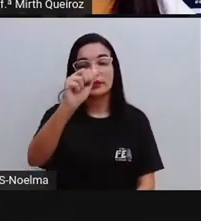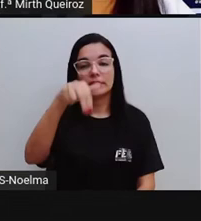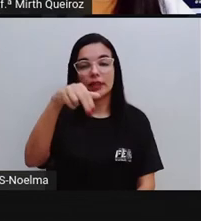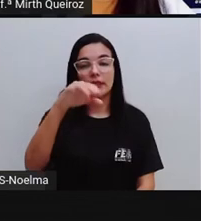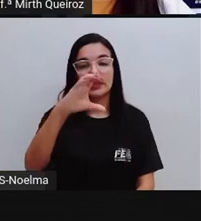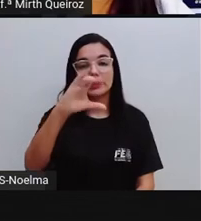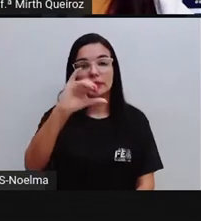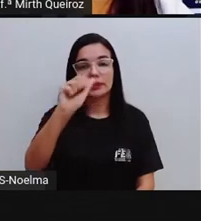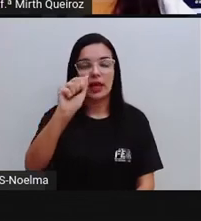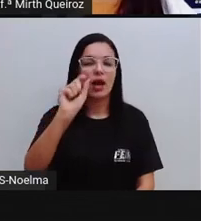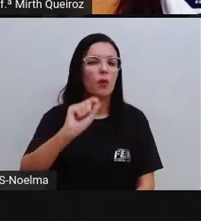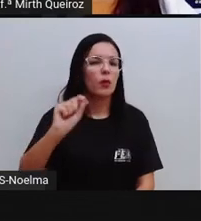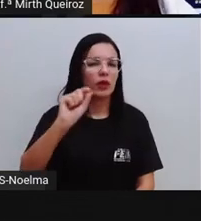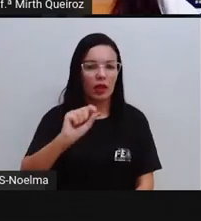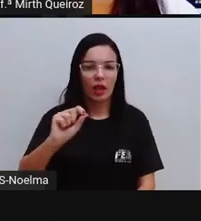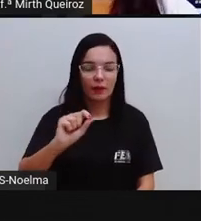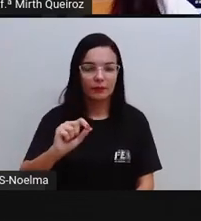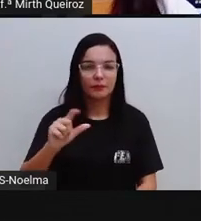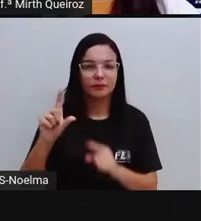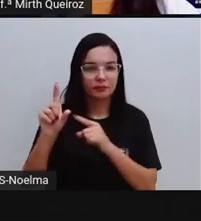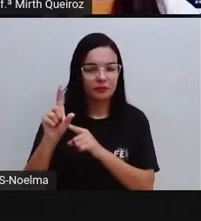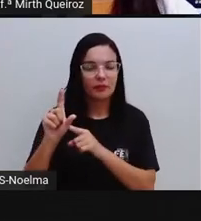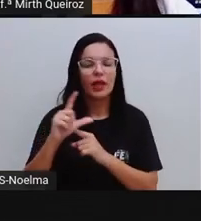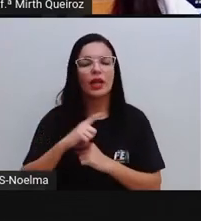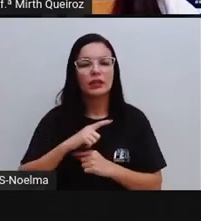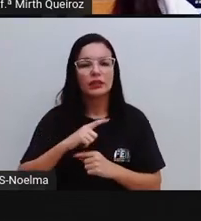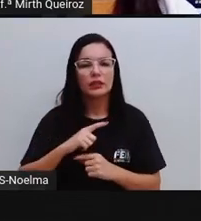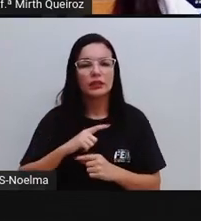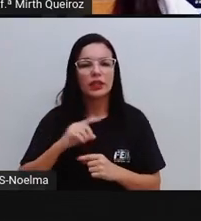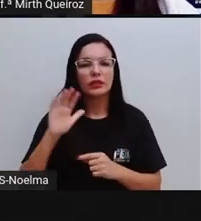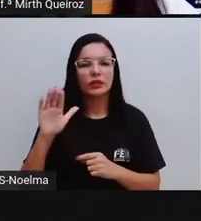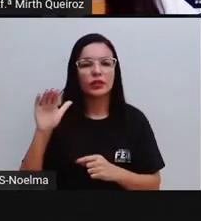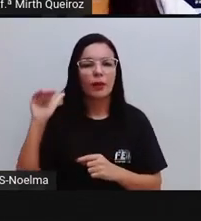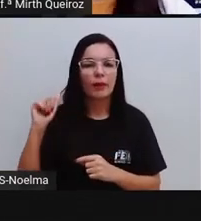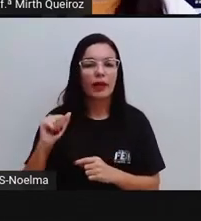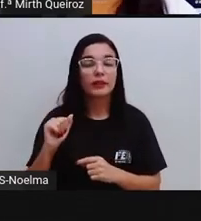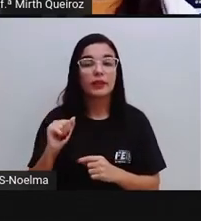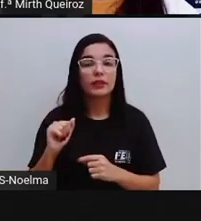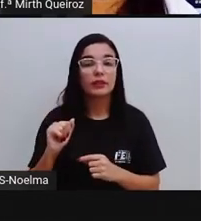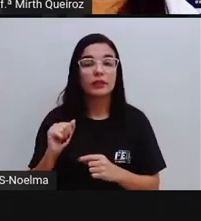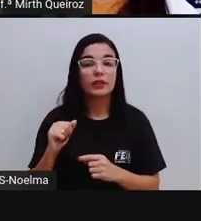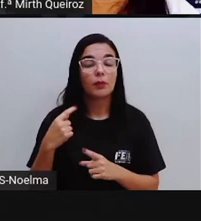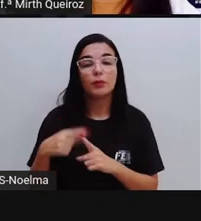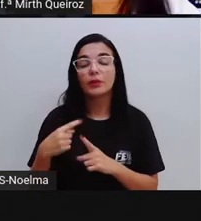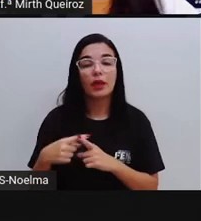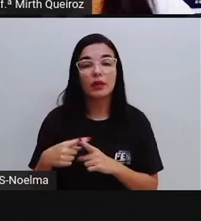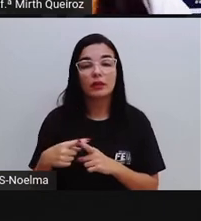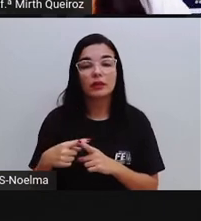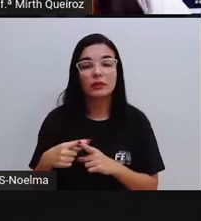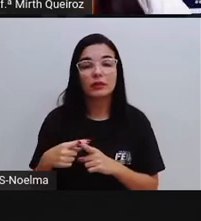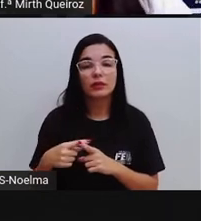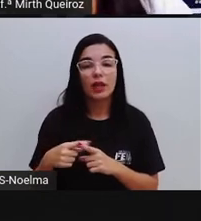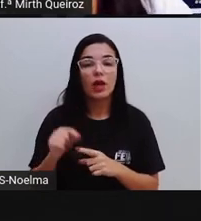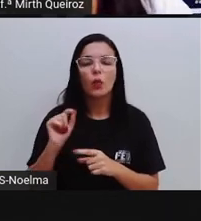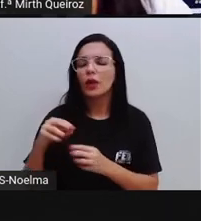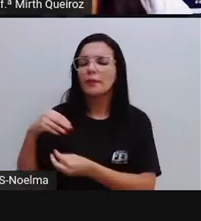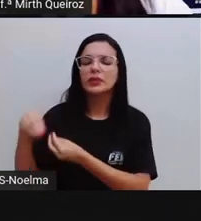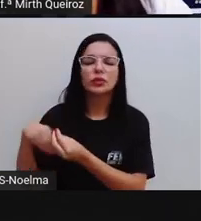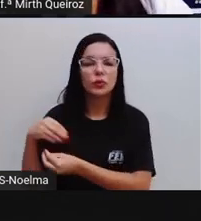é que ela pode ser considerada uma substância aí, pura? E o que, que é uma